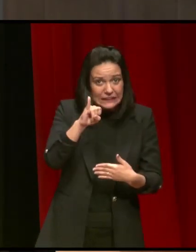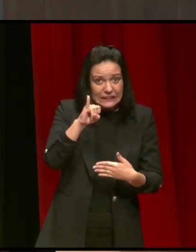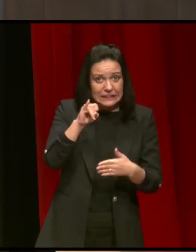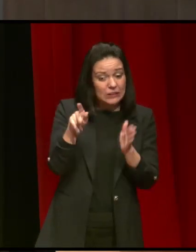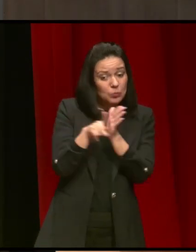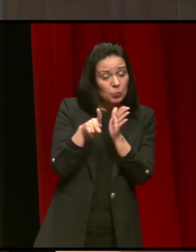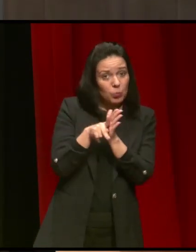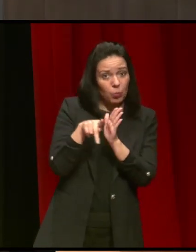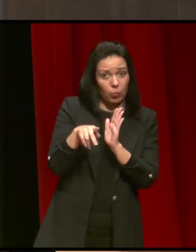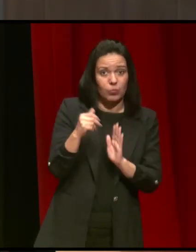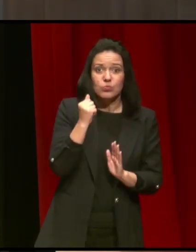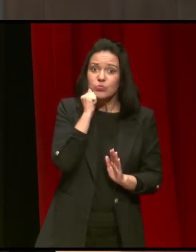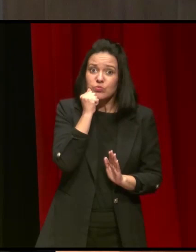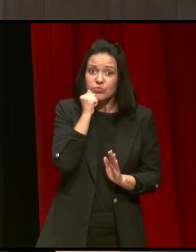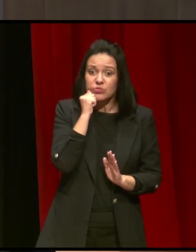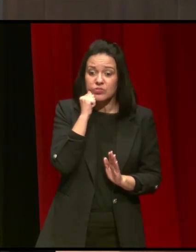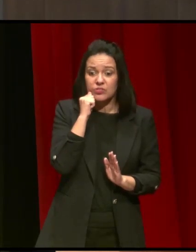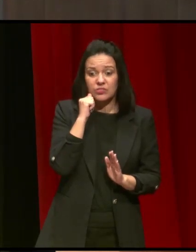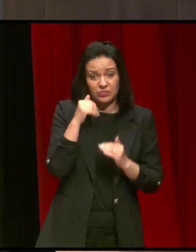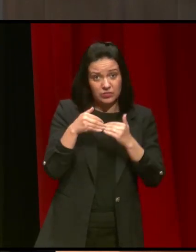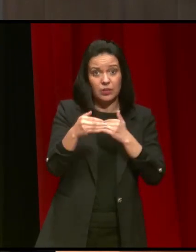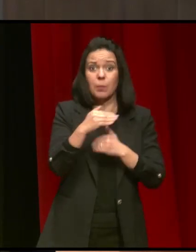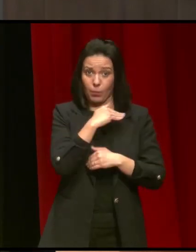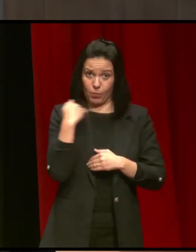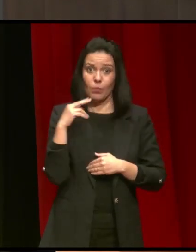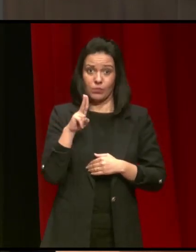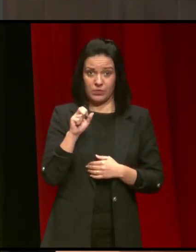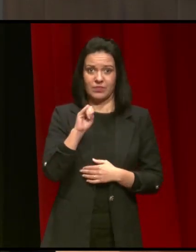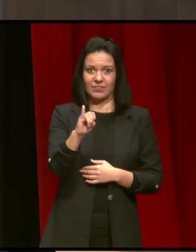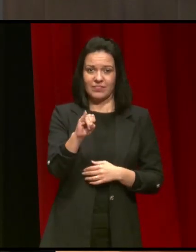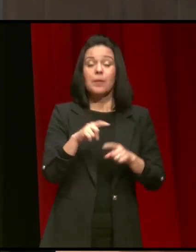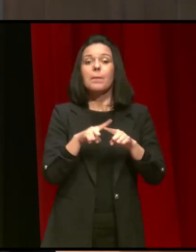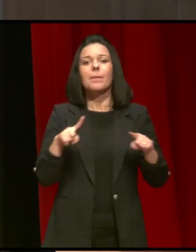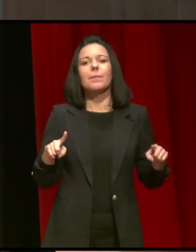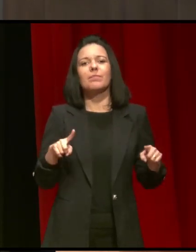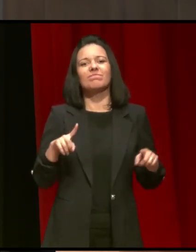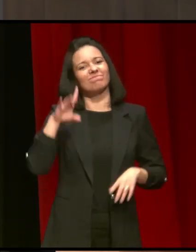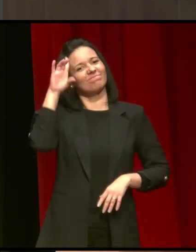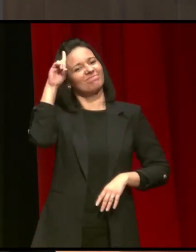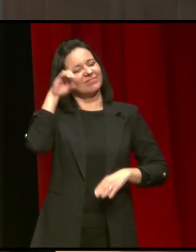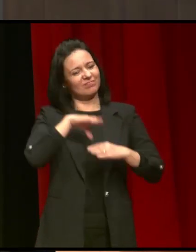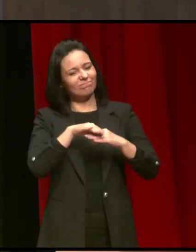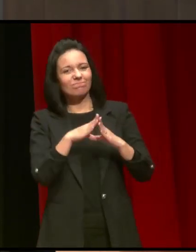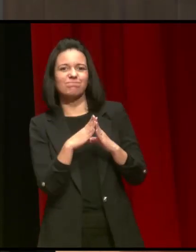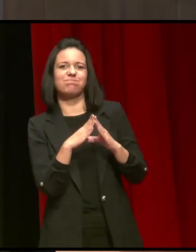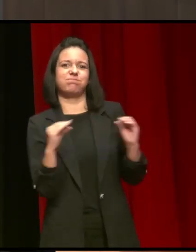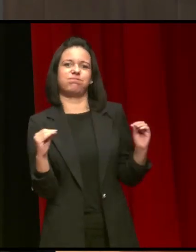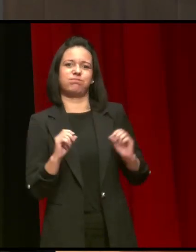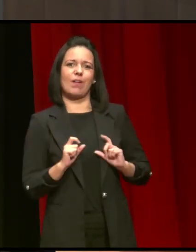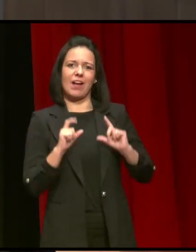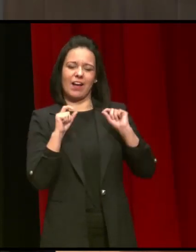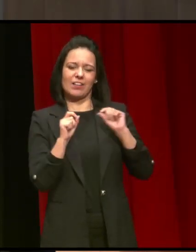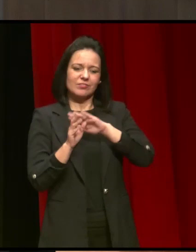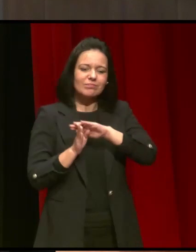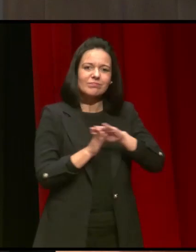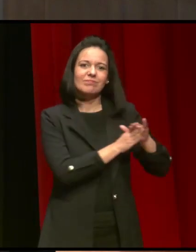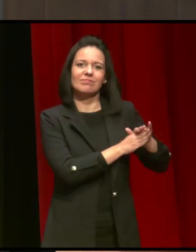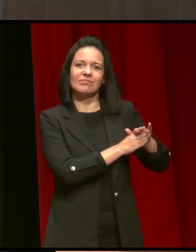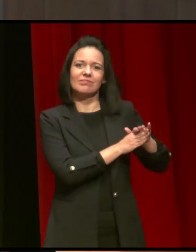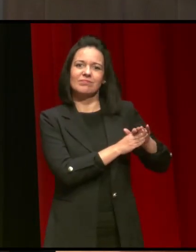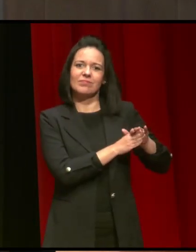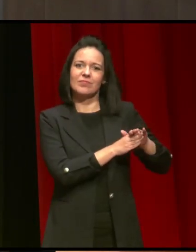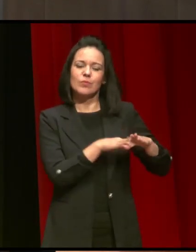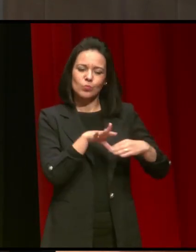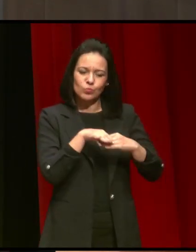entendendo o que eu quero dizer? Quer dizer, ele não reduziu a isso, falou assim, a ciência não tinha resposta para mim, mas Deus teve. Deus deu uma cura para